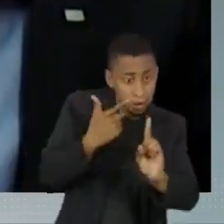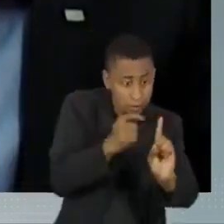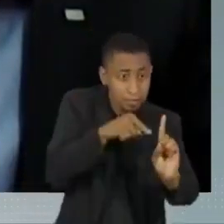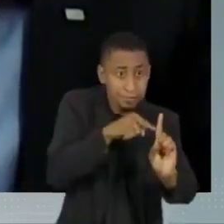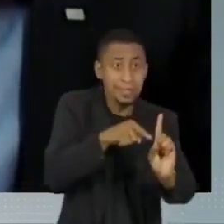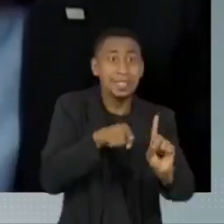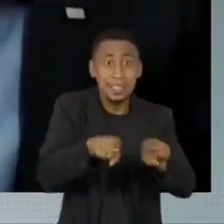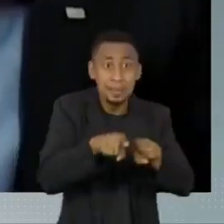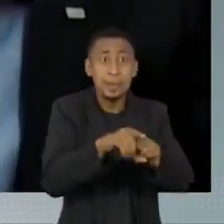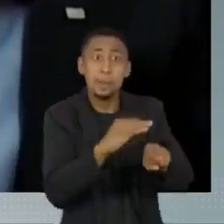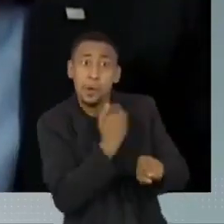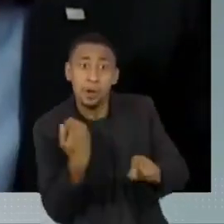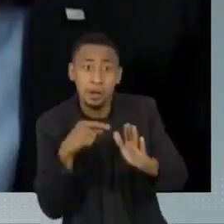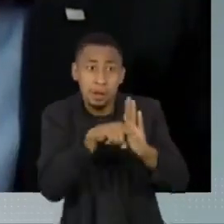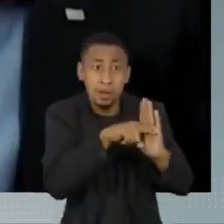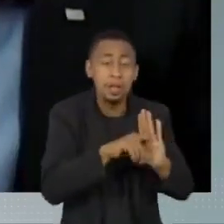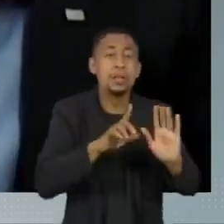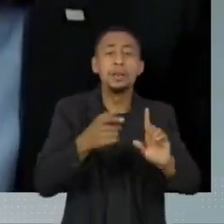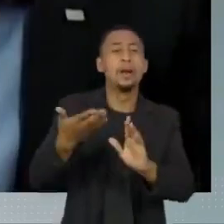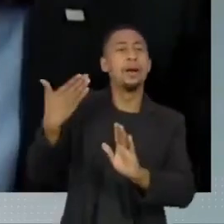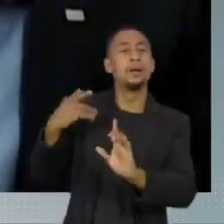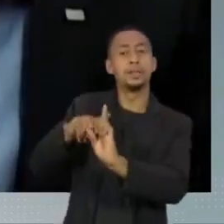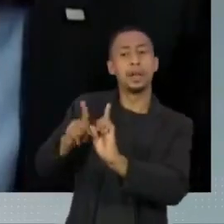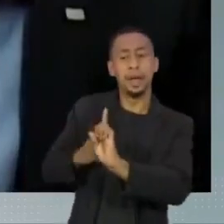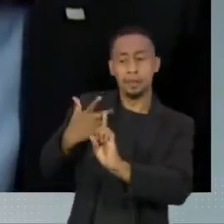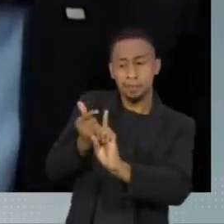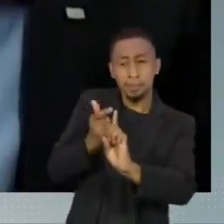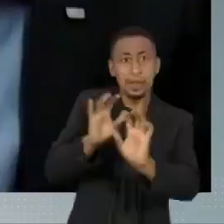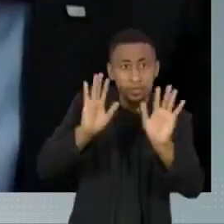que já tomaram a vacina anteriormente?